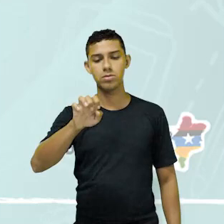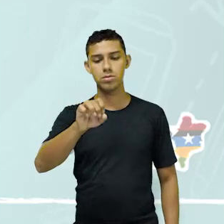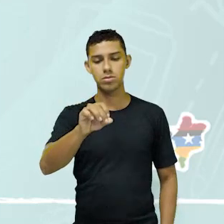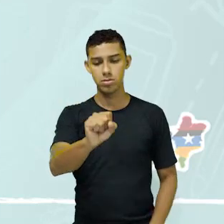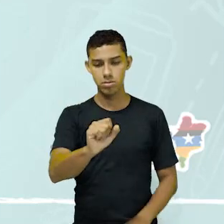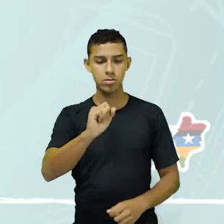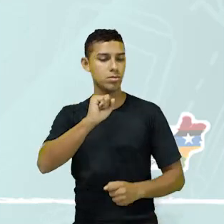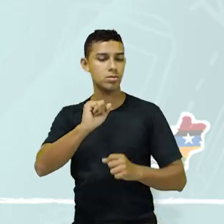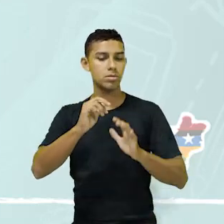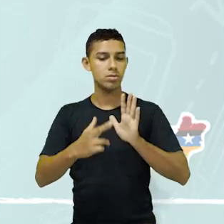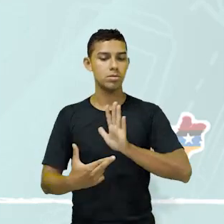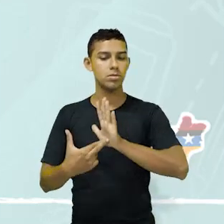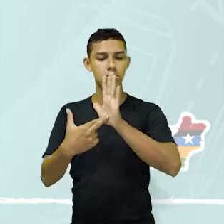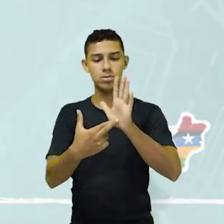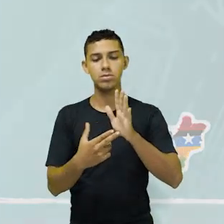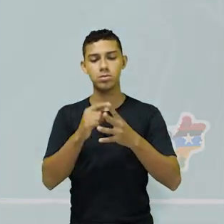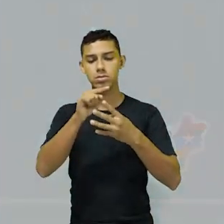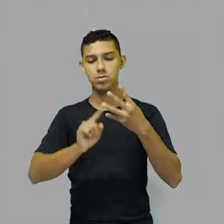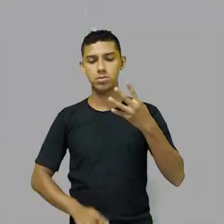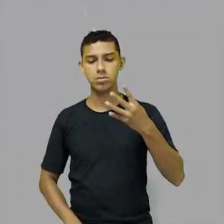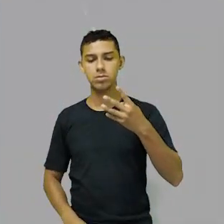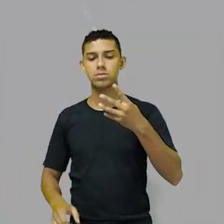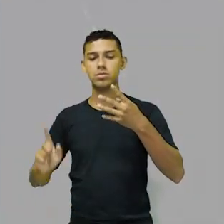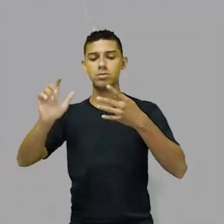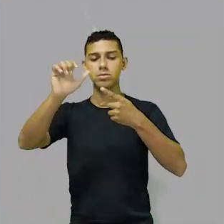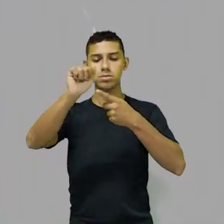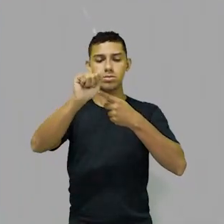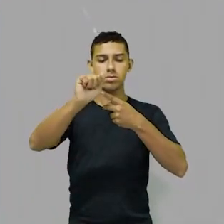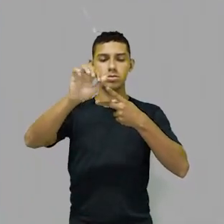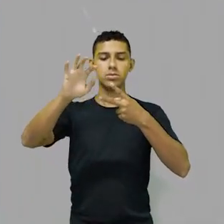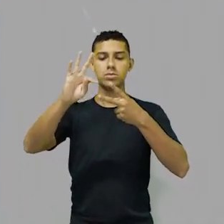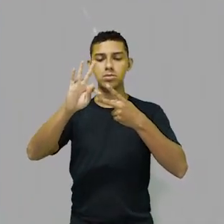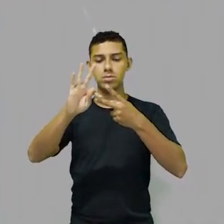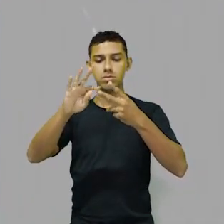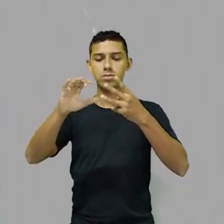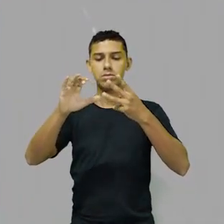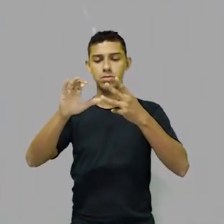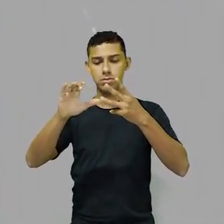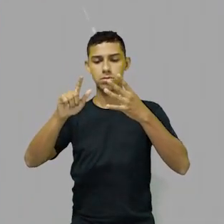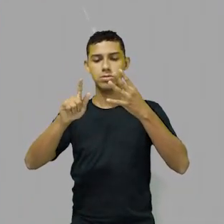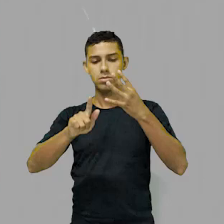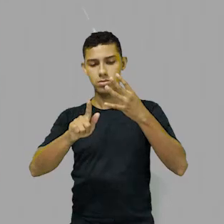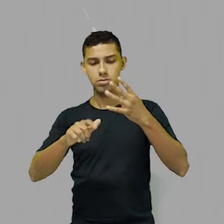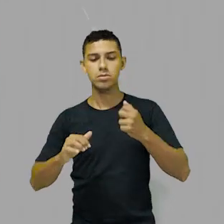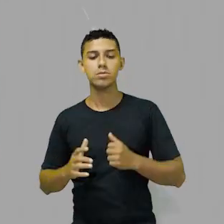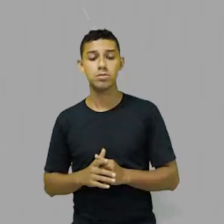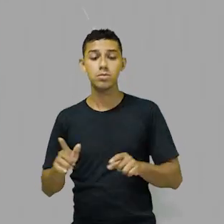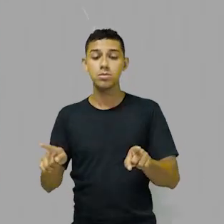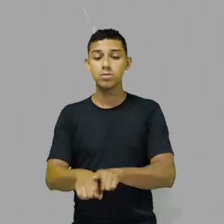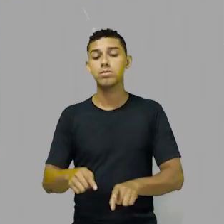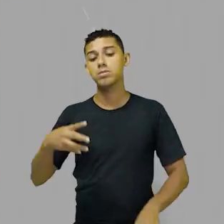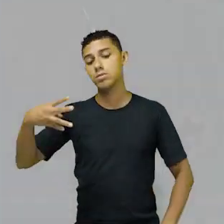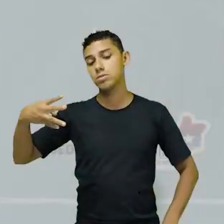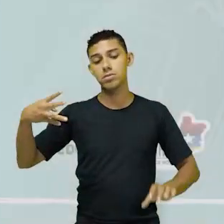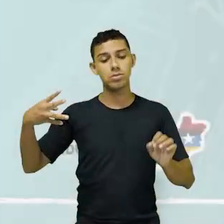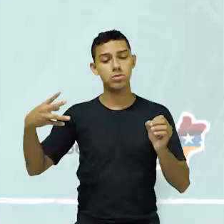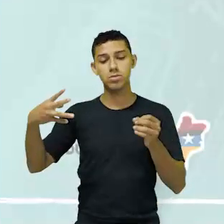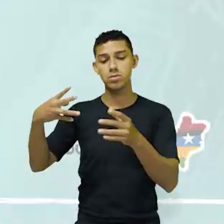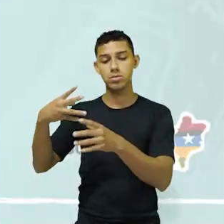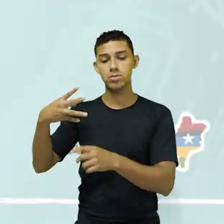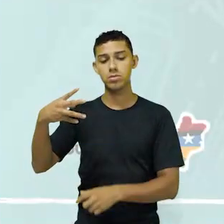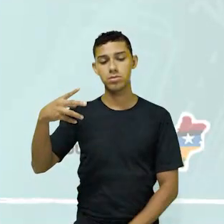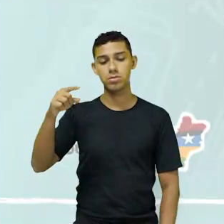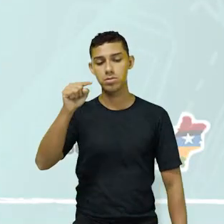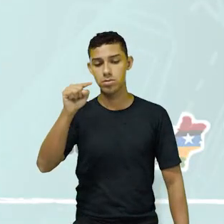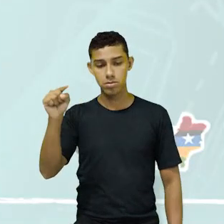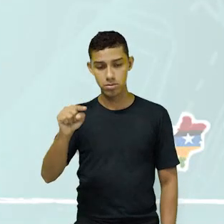nitrogenadas tradicionais, adenina, timina, citosina e guanina. E 4 novas bases, a